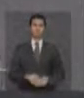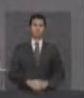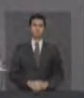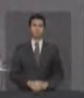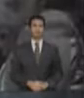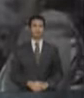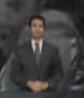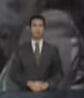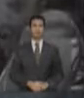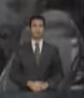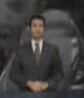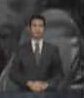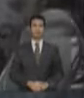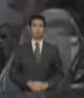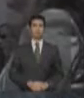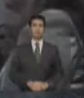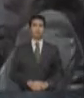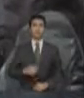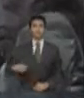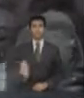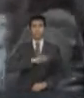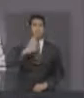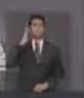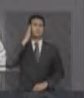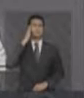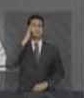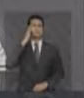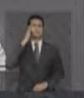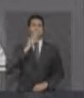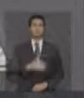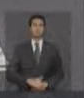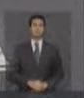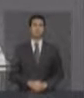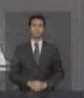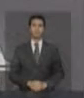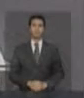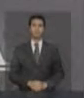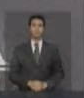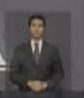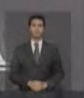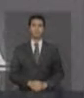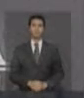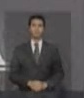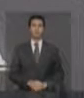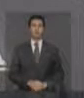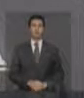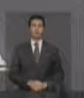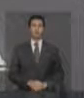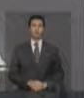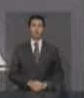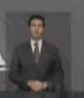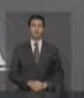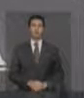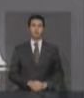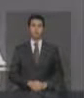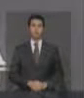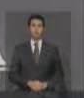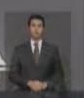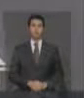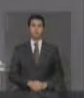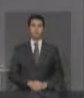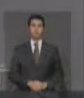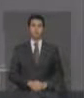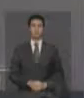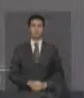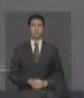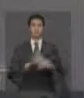Nós sabemos que uma campanha de saúde que trata